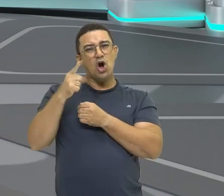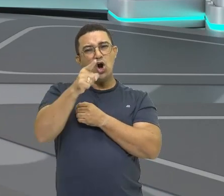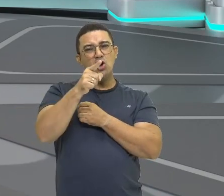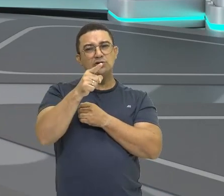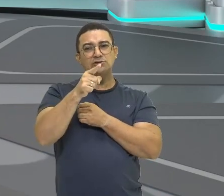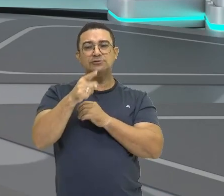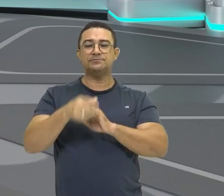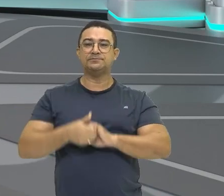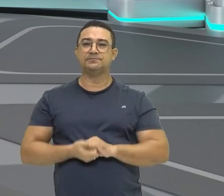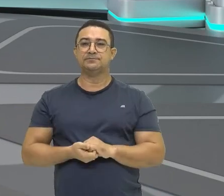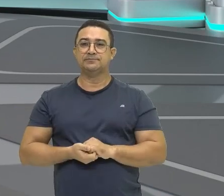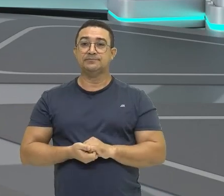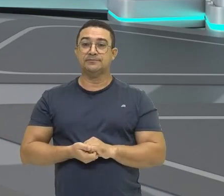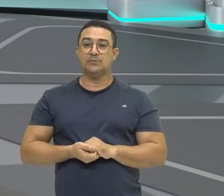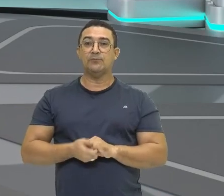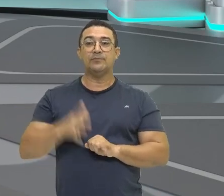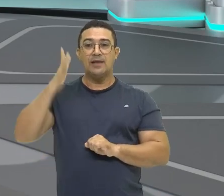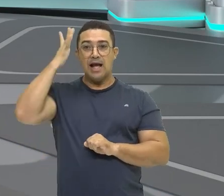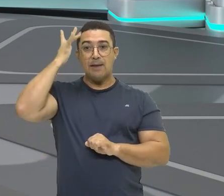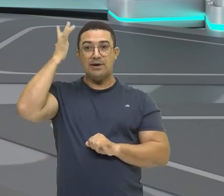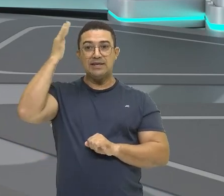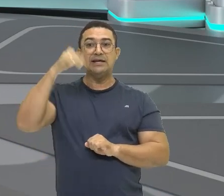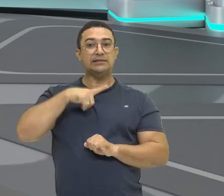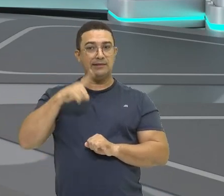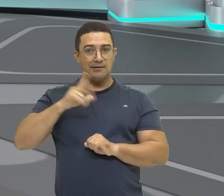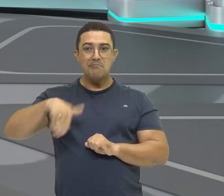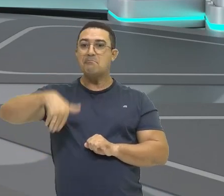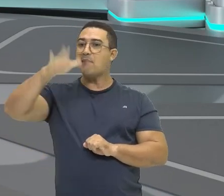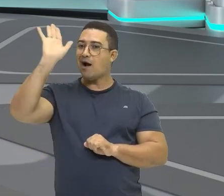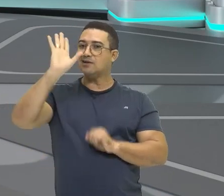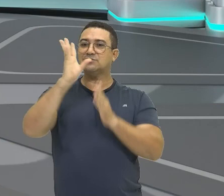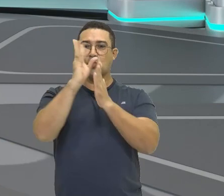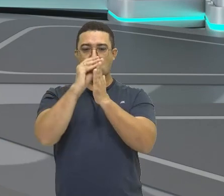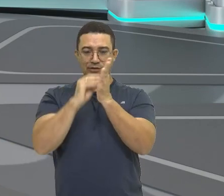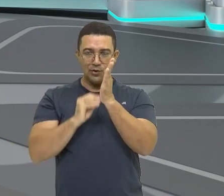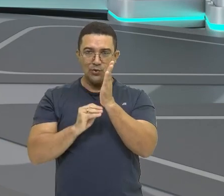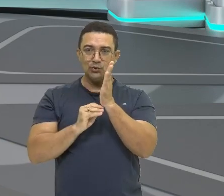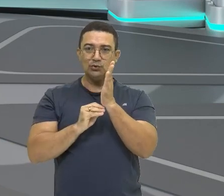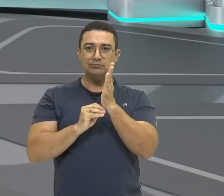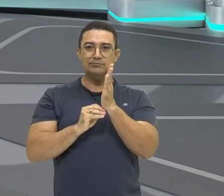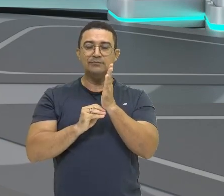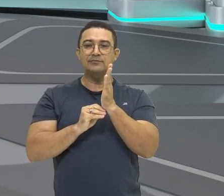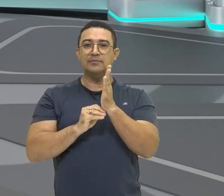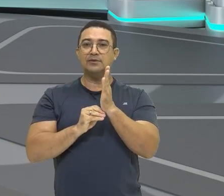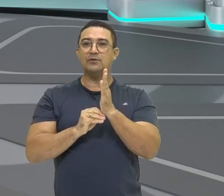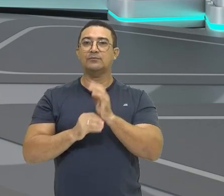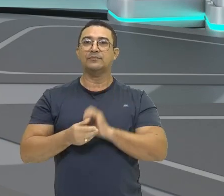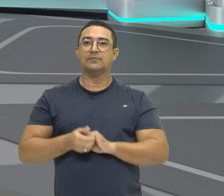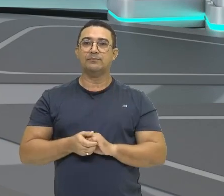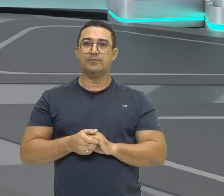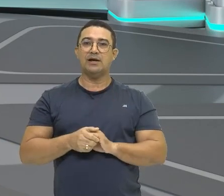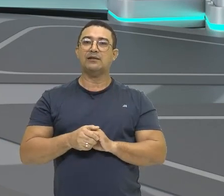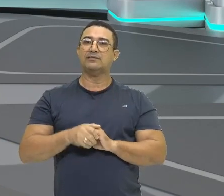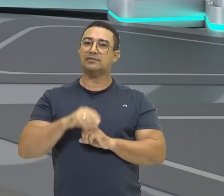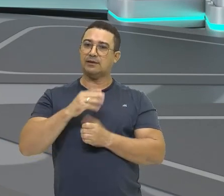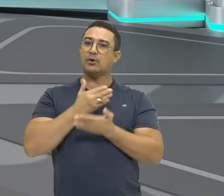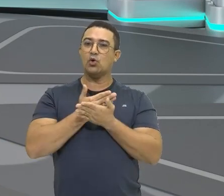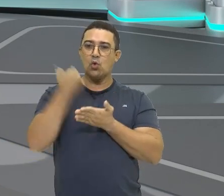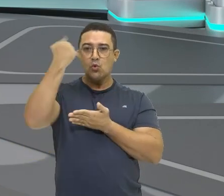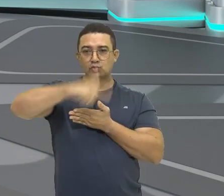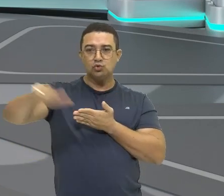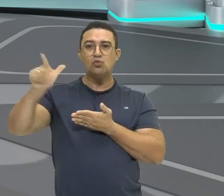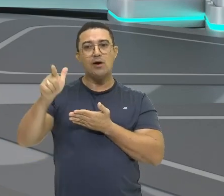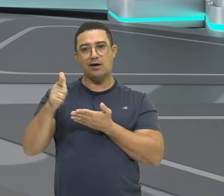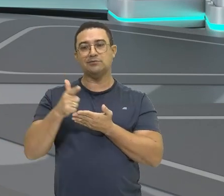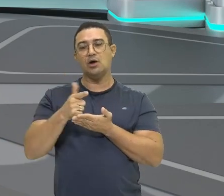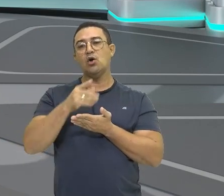E amanhã nós vamos ter mais conteúdos, mais habilidades, né? Para fazer essa trilha, conhecer um pouquinho mais,